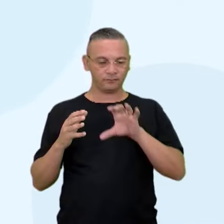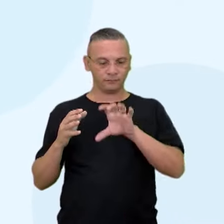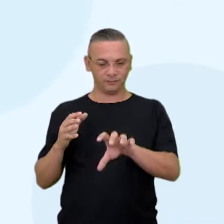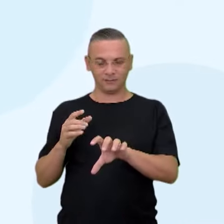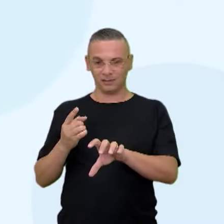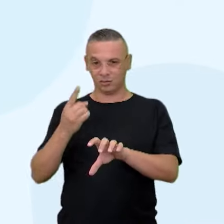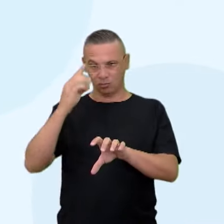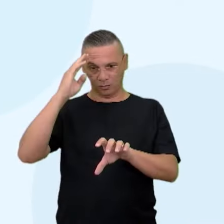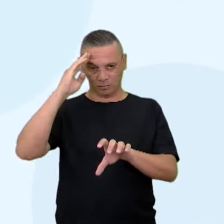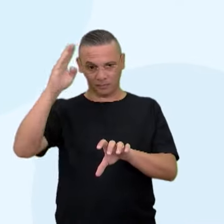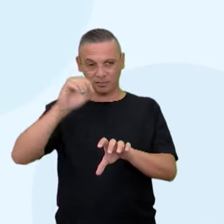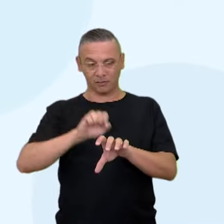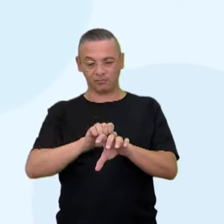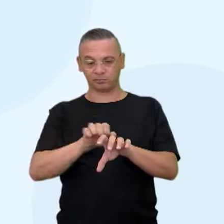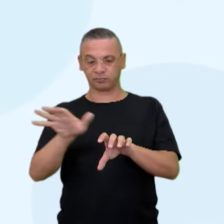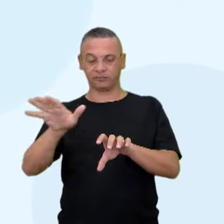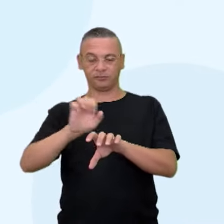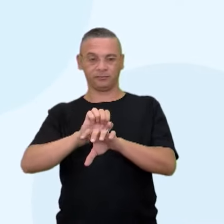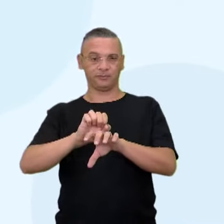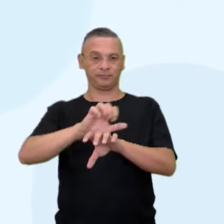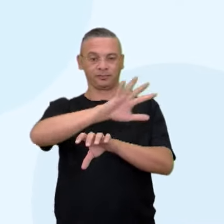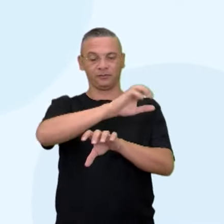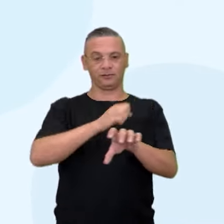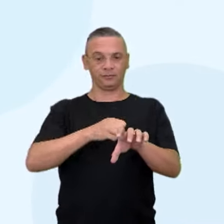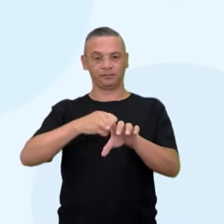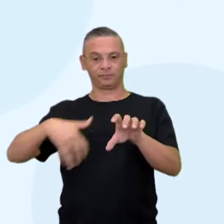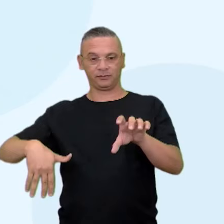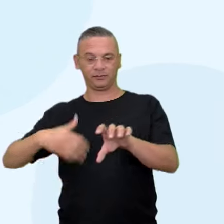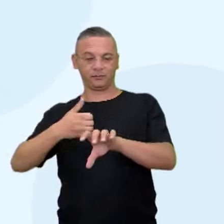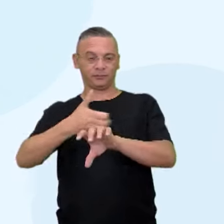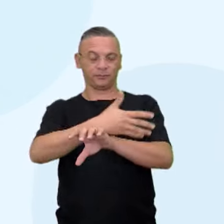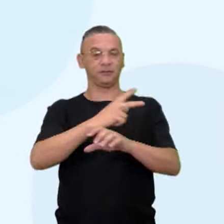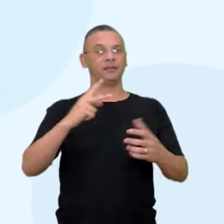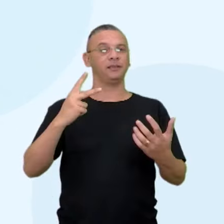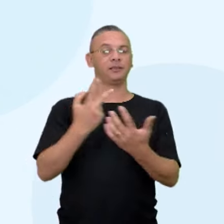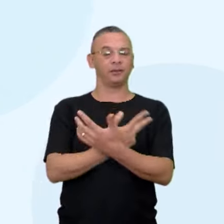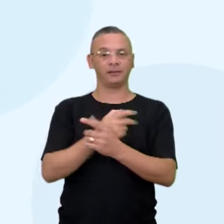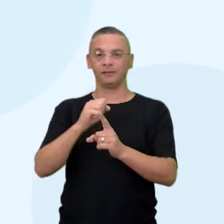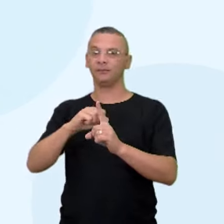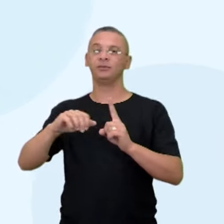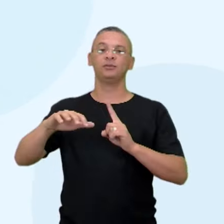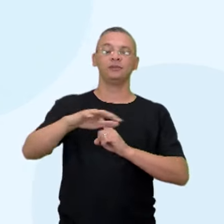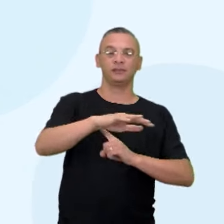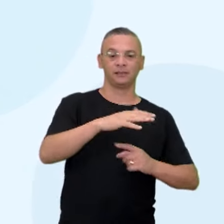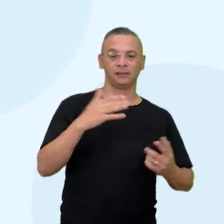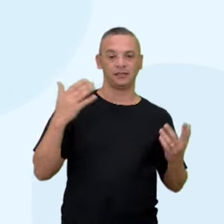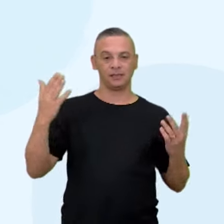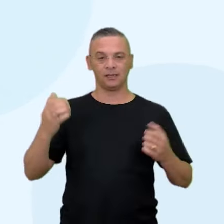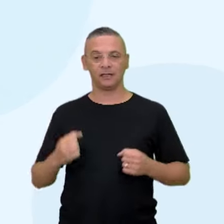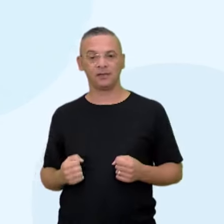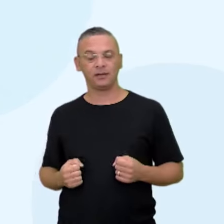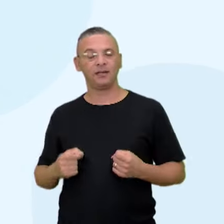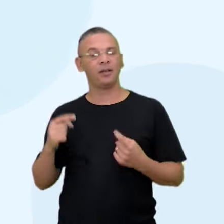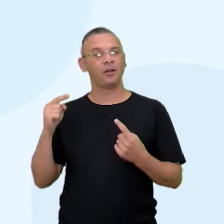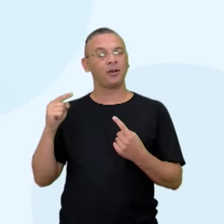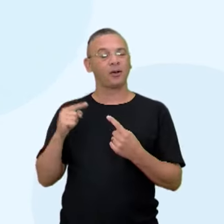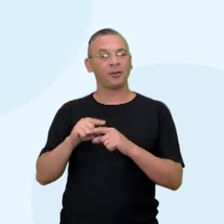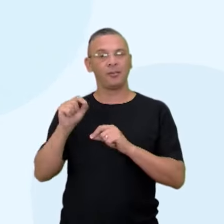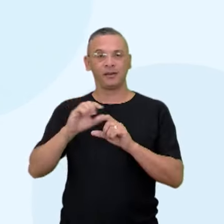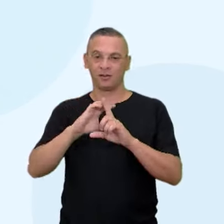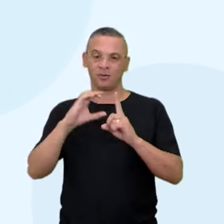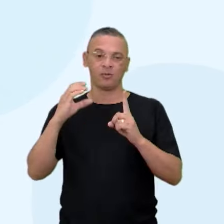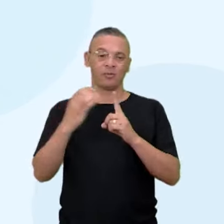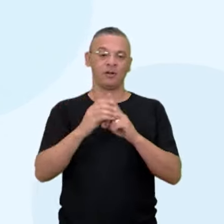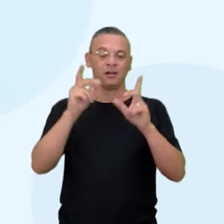respeito a situações e a demandas da sociedade, né? Que está ligado à comunidade como um